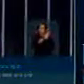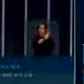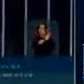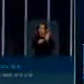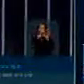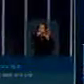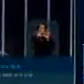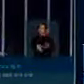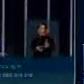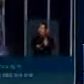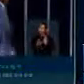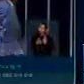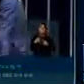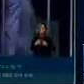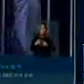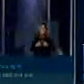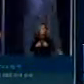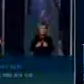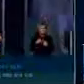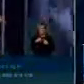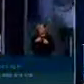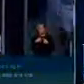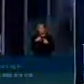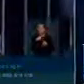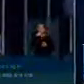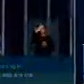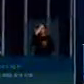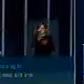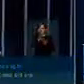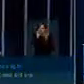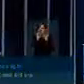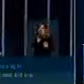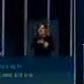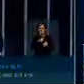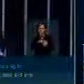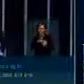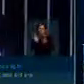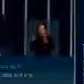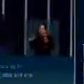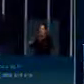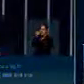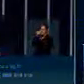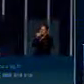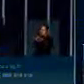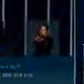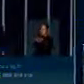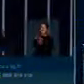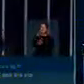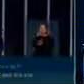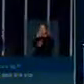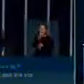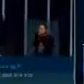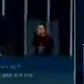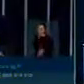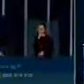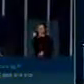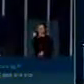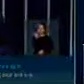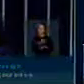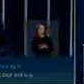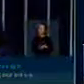anais da casa. Sabe por quê? Porque eu tenho certeza que na hora que forem tirar esses moradores de lá, vai ter derramamento de sangue.